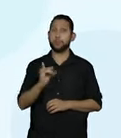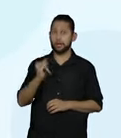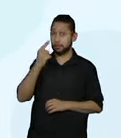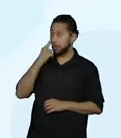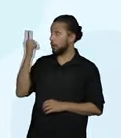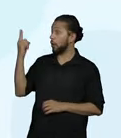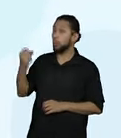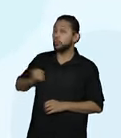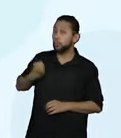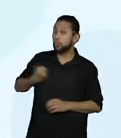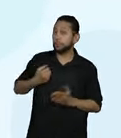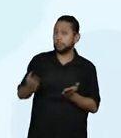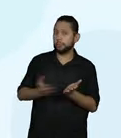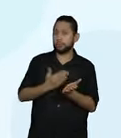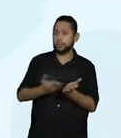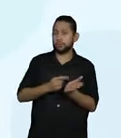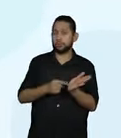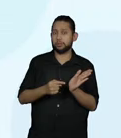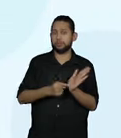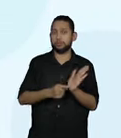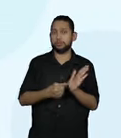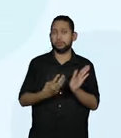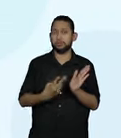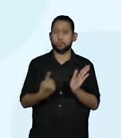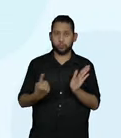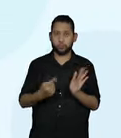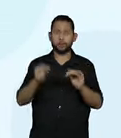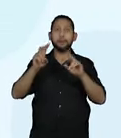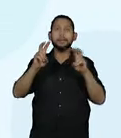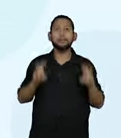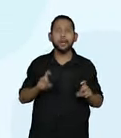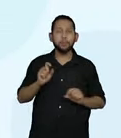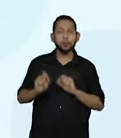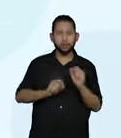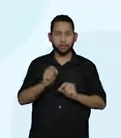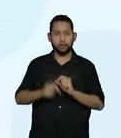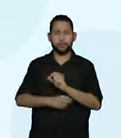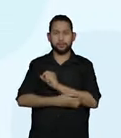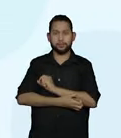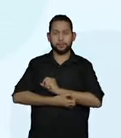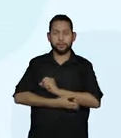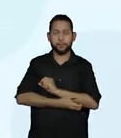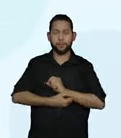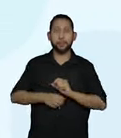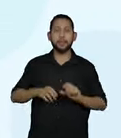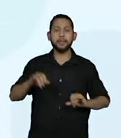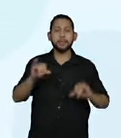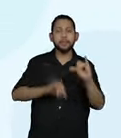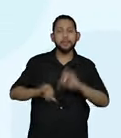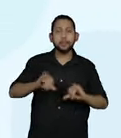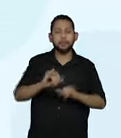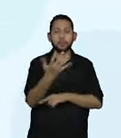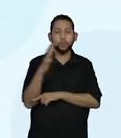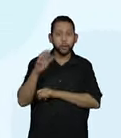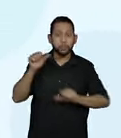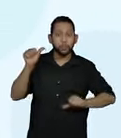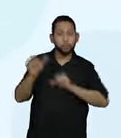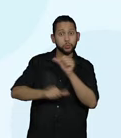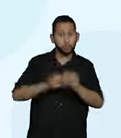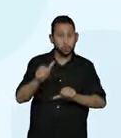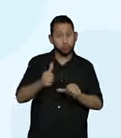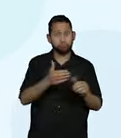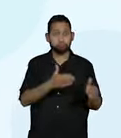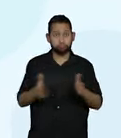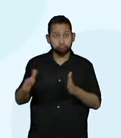na página 31, cujo tema, Transformações Químicas na Natureza e no Sistema Produtivo. Já